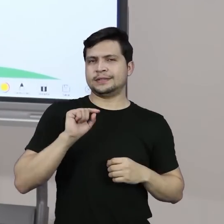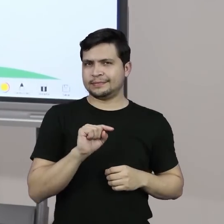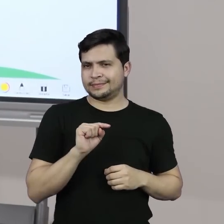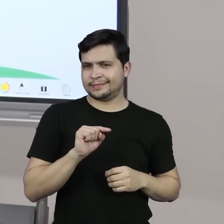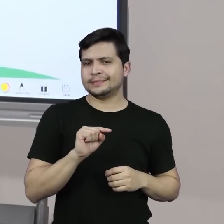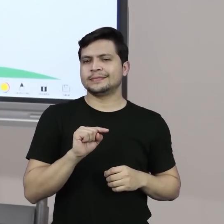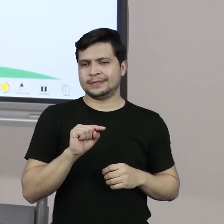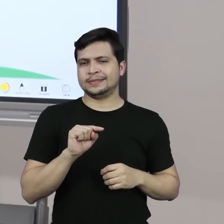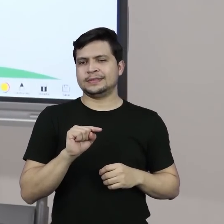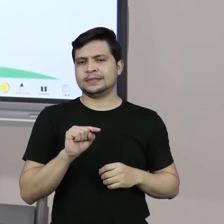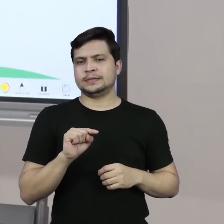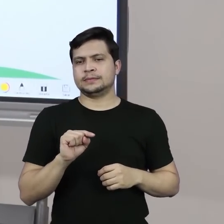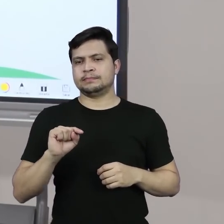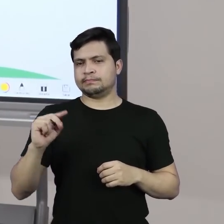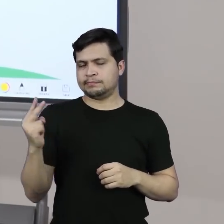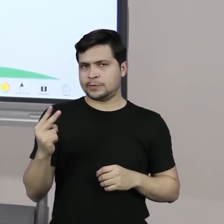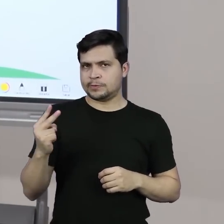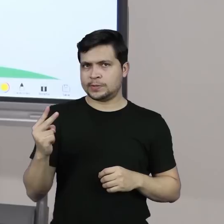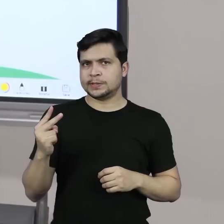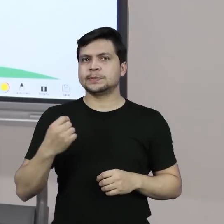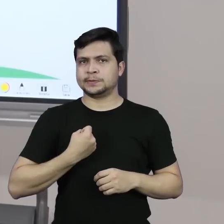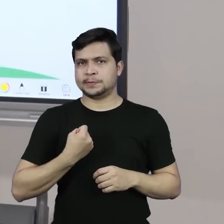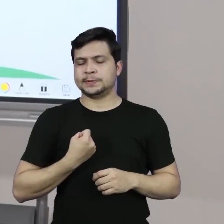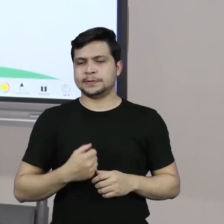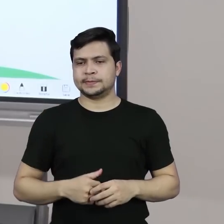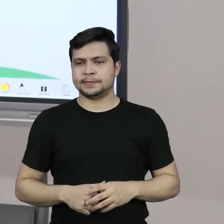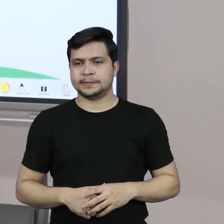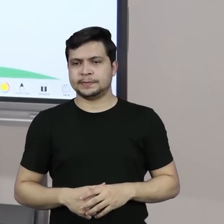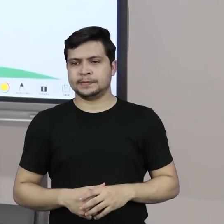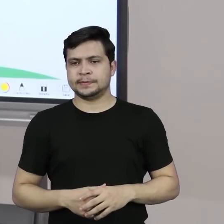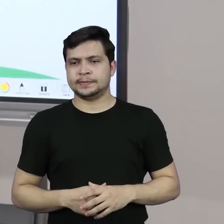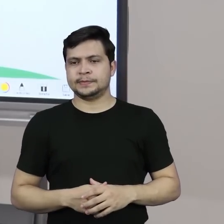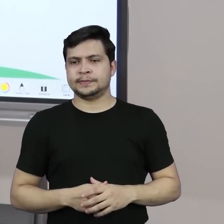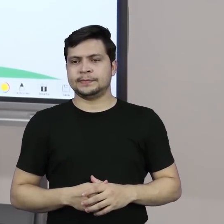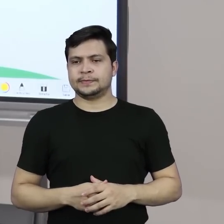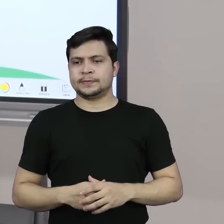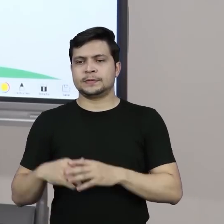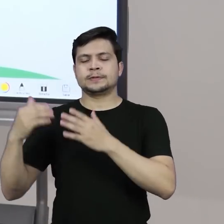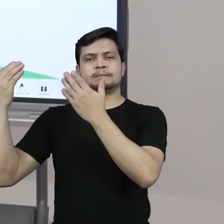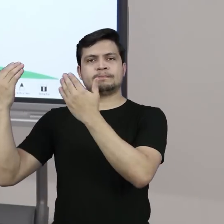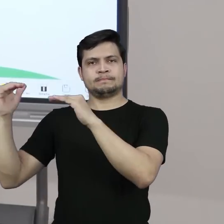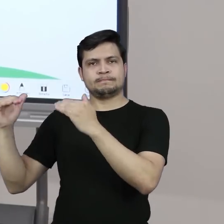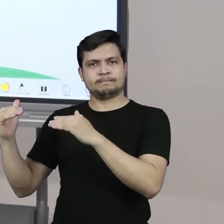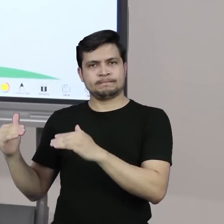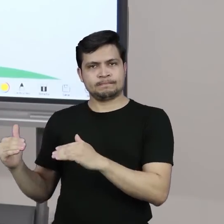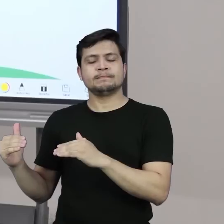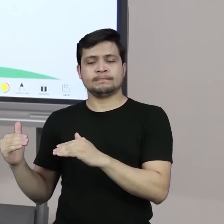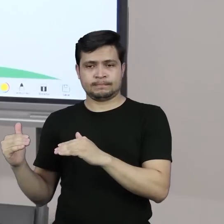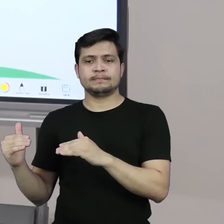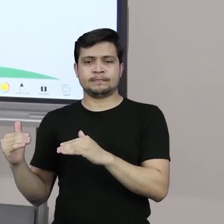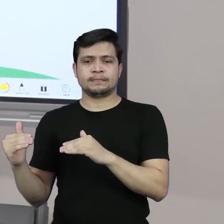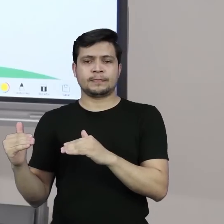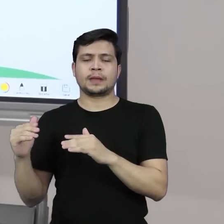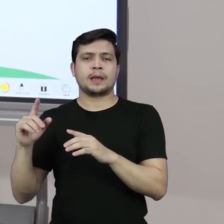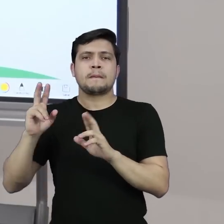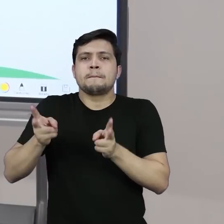dar 15,5. Essa então é a nossa mediana, é o valor do qual está